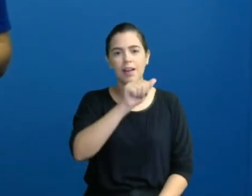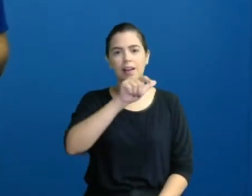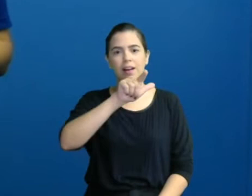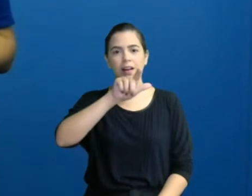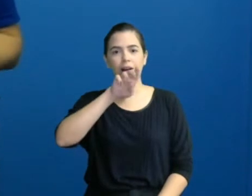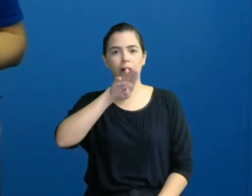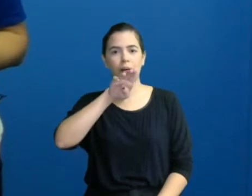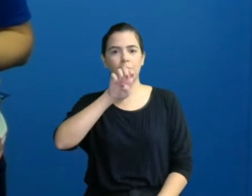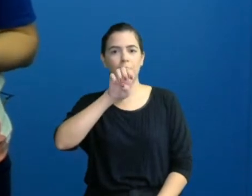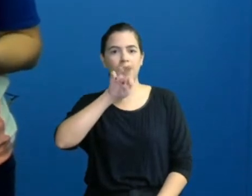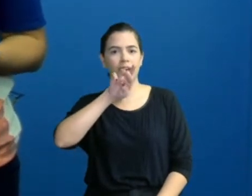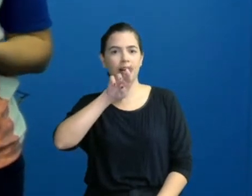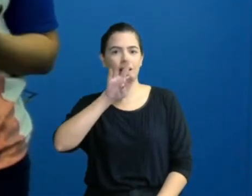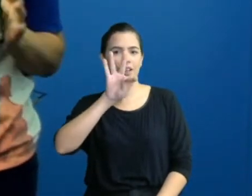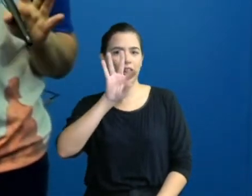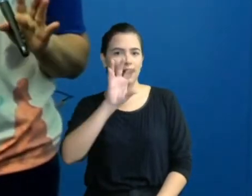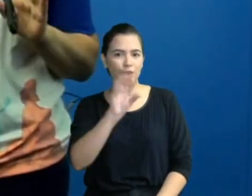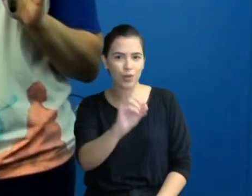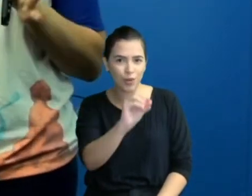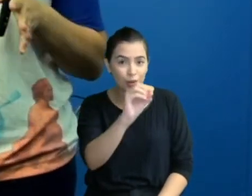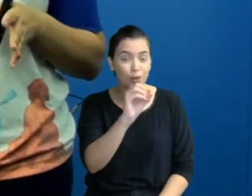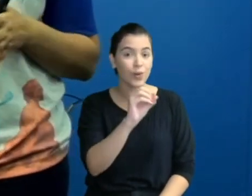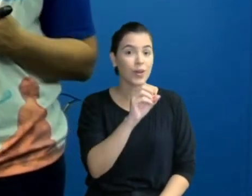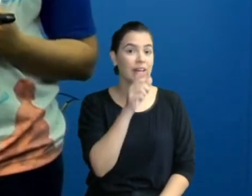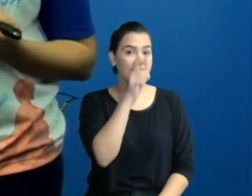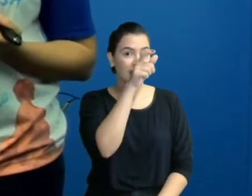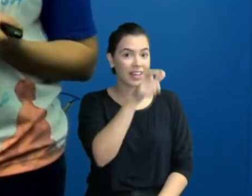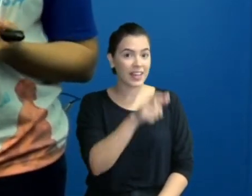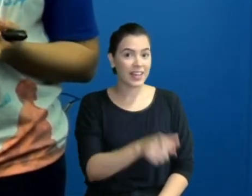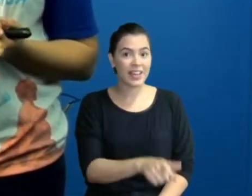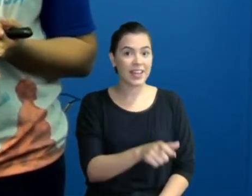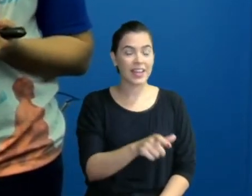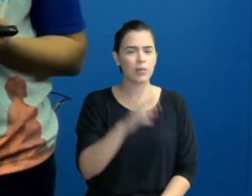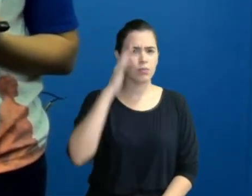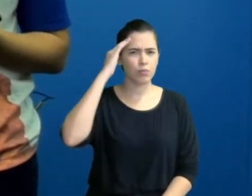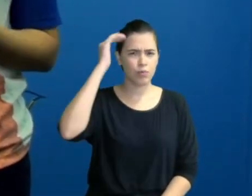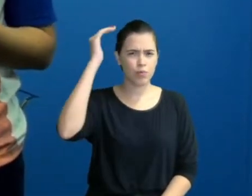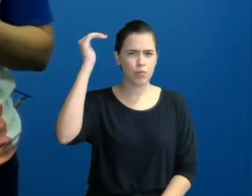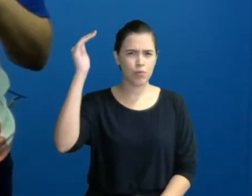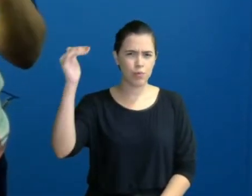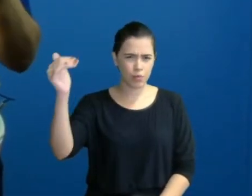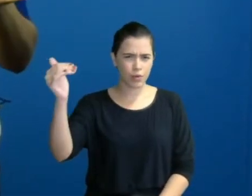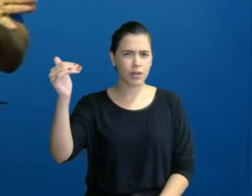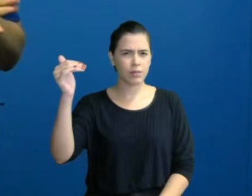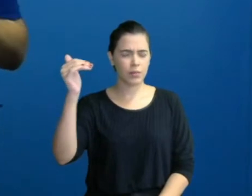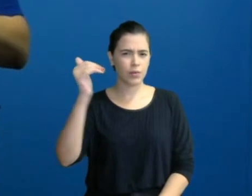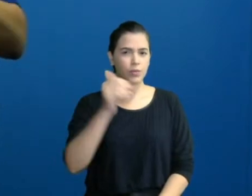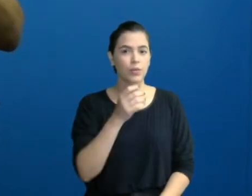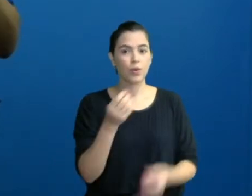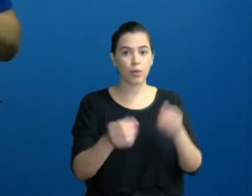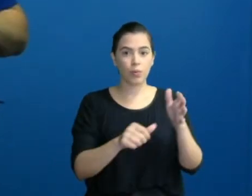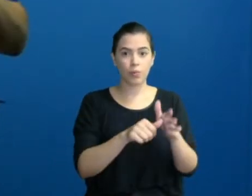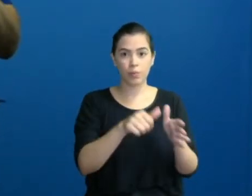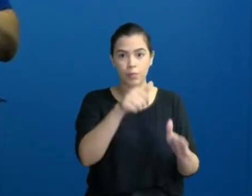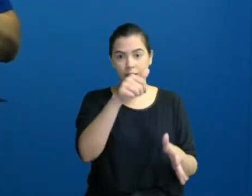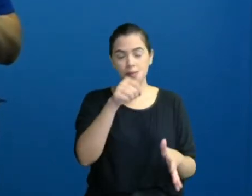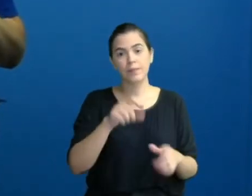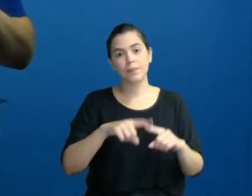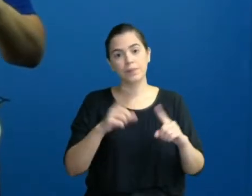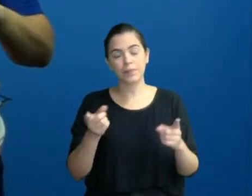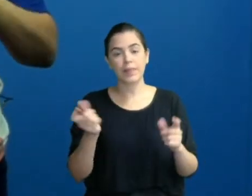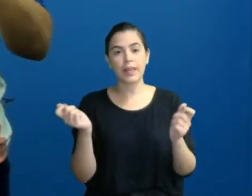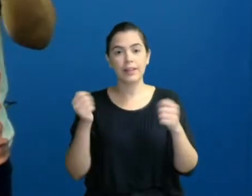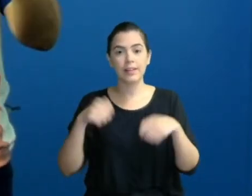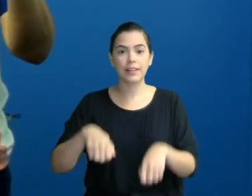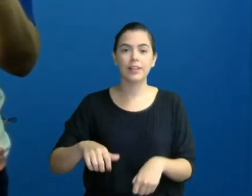Alberto Santos Dumont, né? Que é considerado o pai da aviação brasileira, tá bem? Mas a possibilidade de voar, de ganhar os